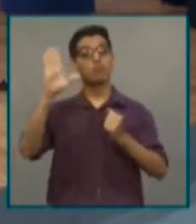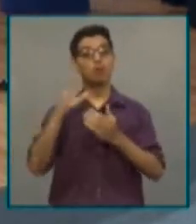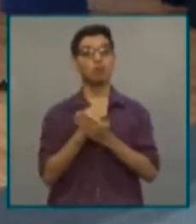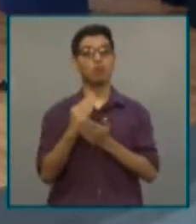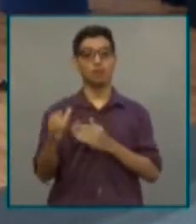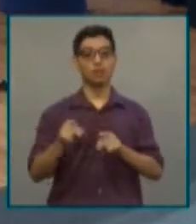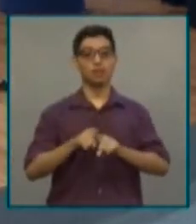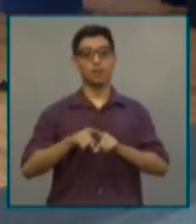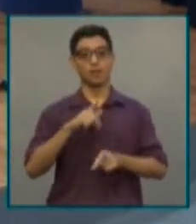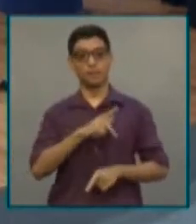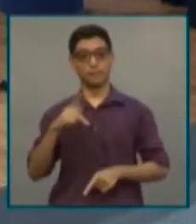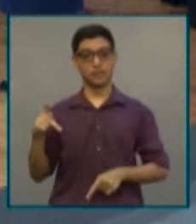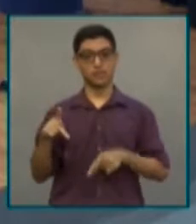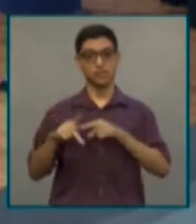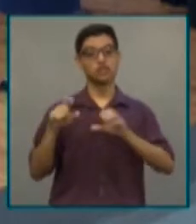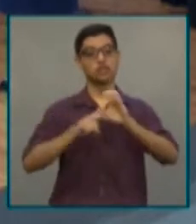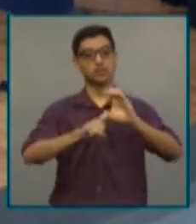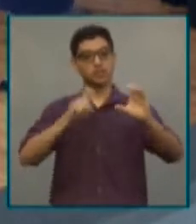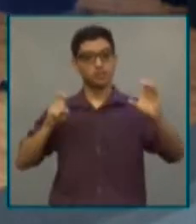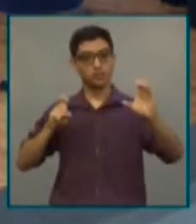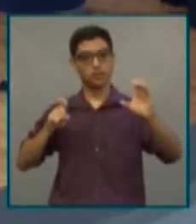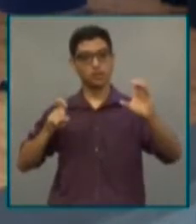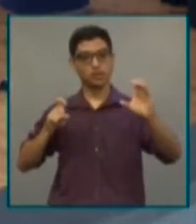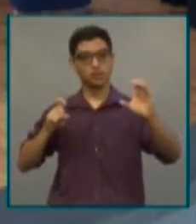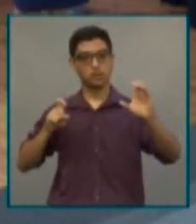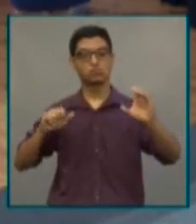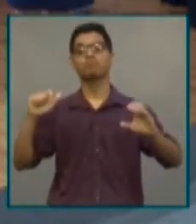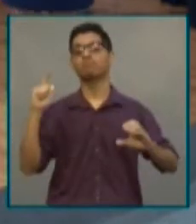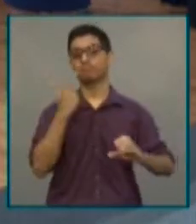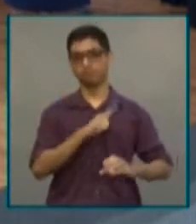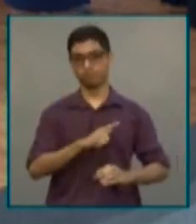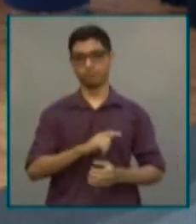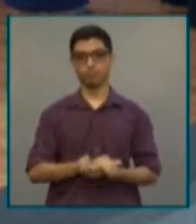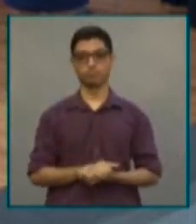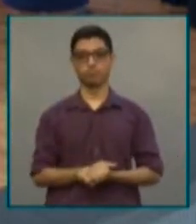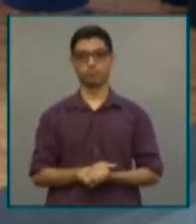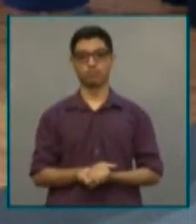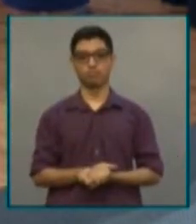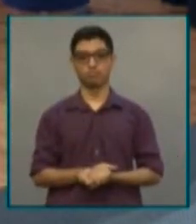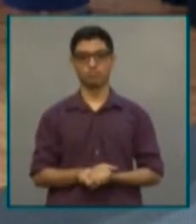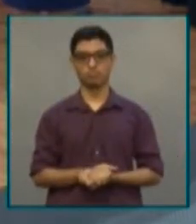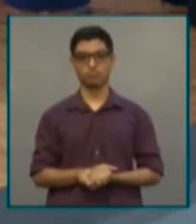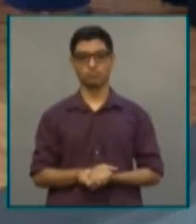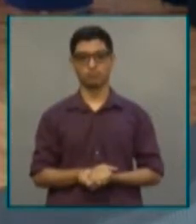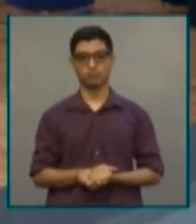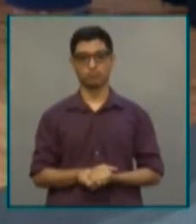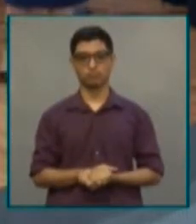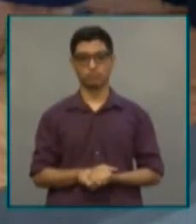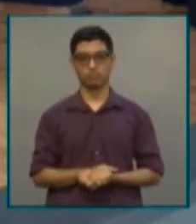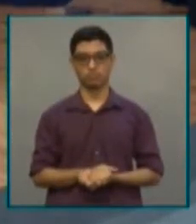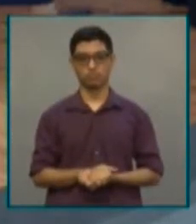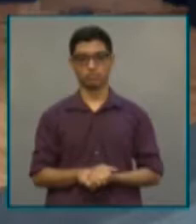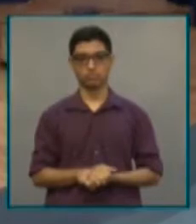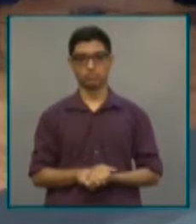presidência independente poderá fazer isso. Nosso trabalho vai ser árduo.